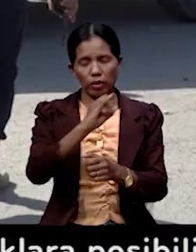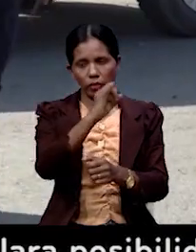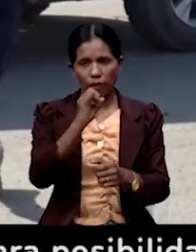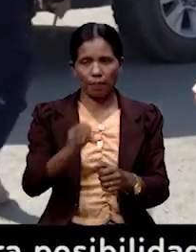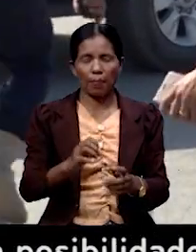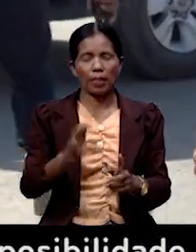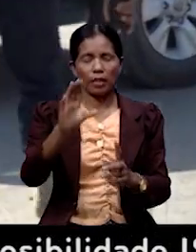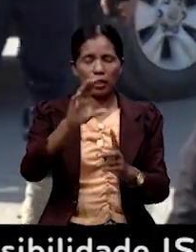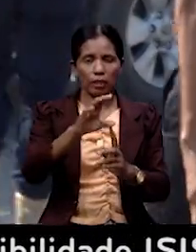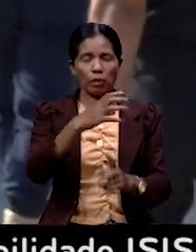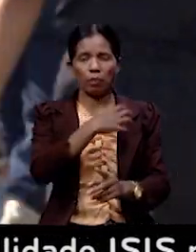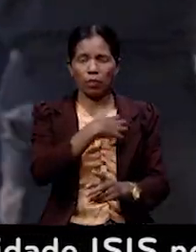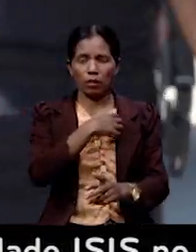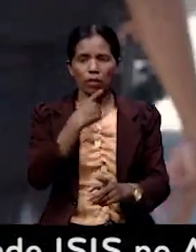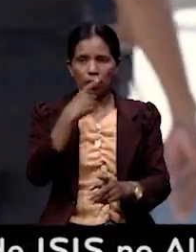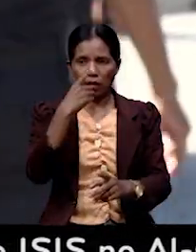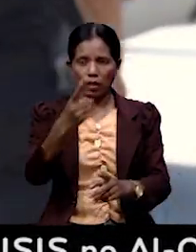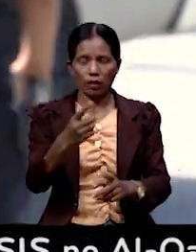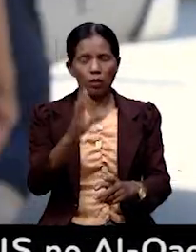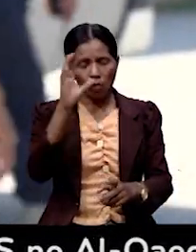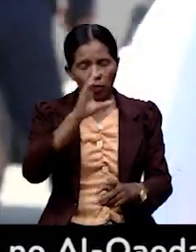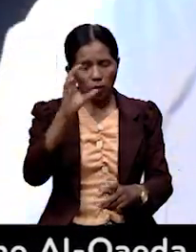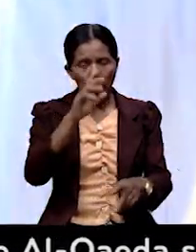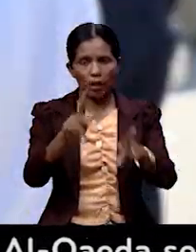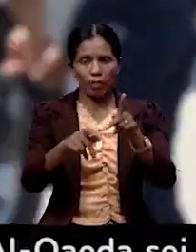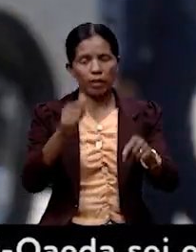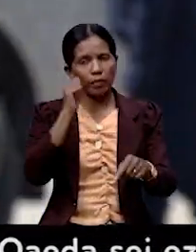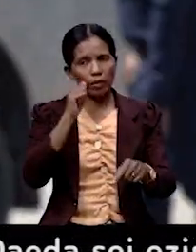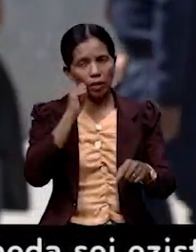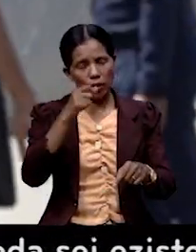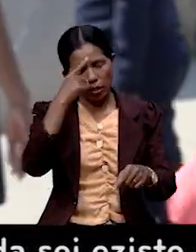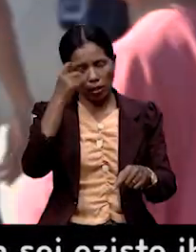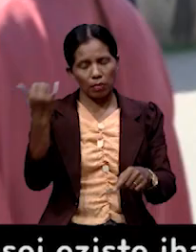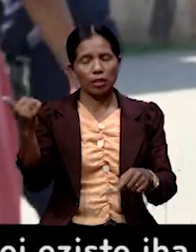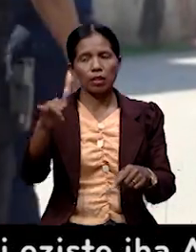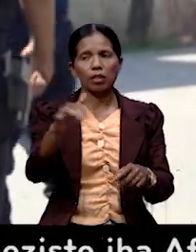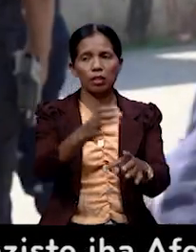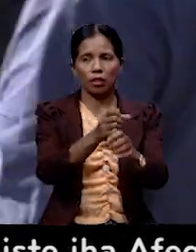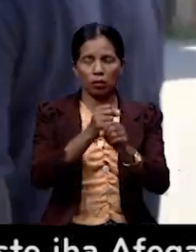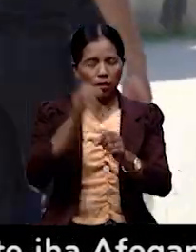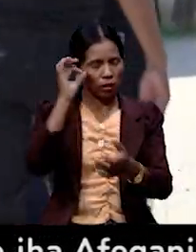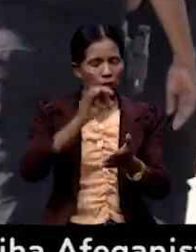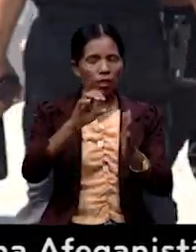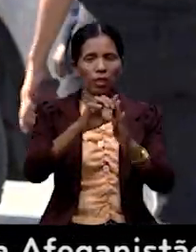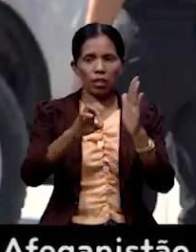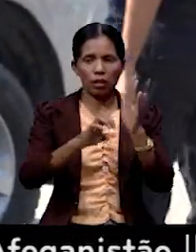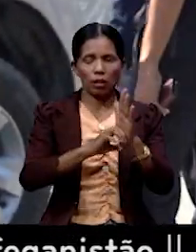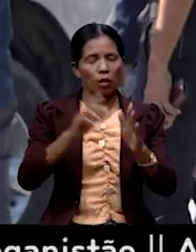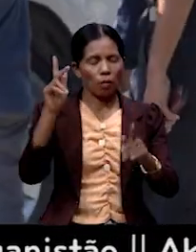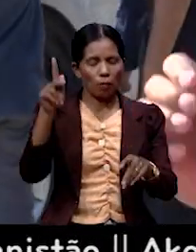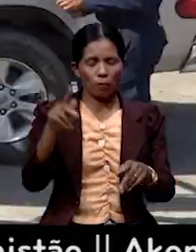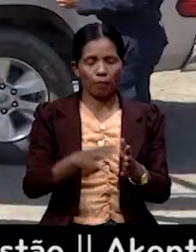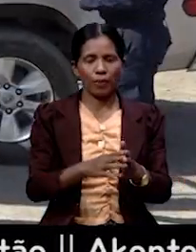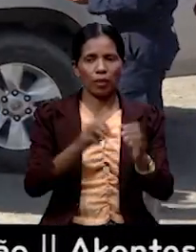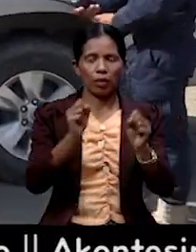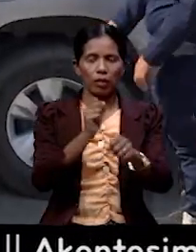Polisi Squadra dong Alessu hateten, Penitele halu identifikasaun ba cidadão feto ne, tamasi mukeisa husi Sekretaris Estado Politika Formasaun Profesional no